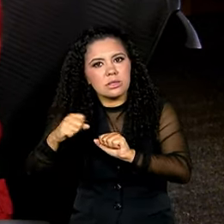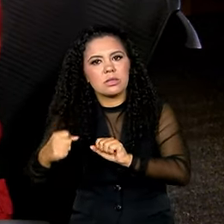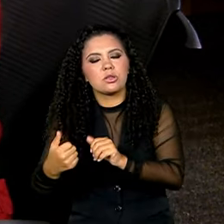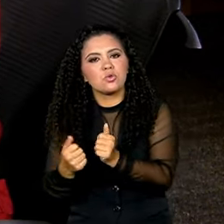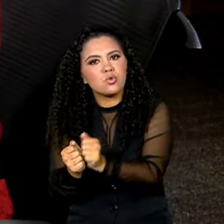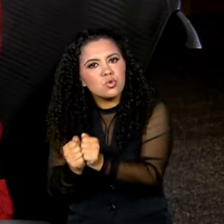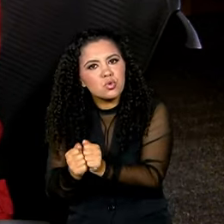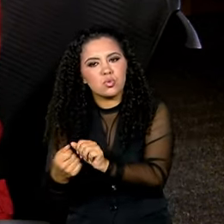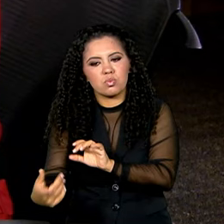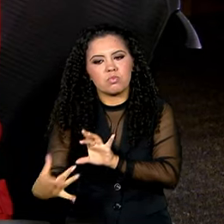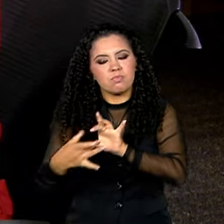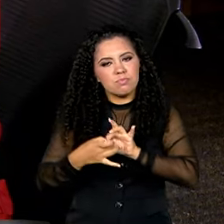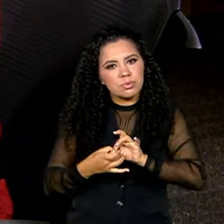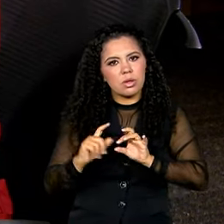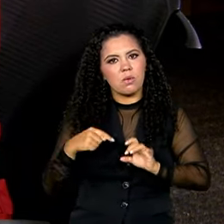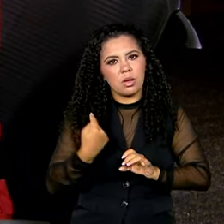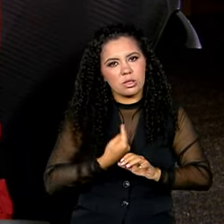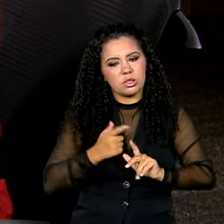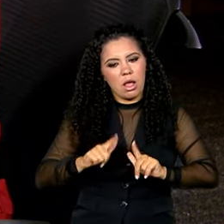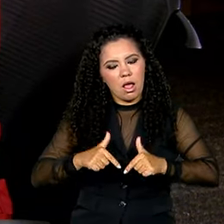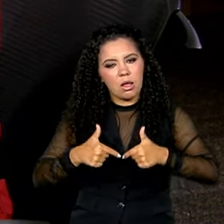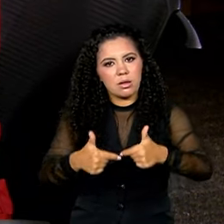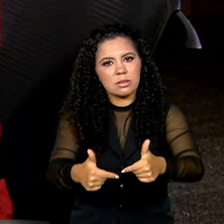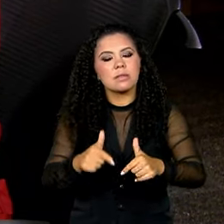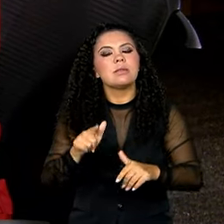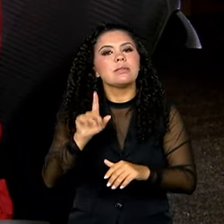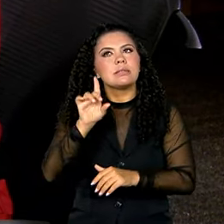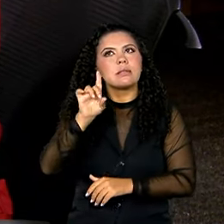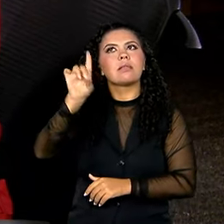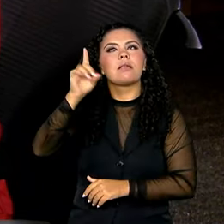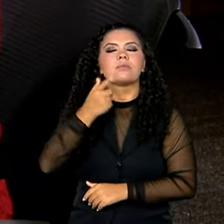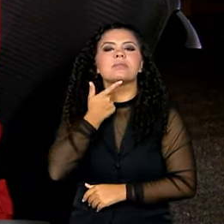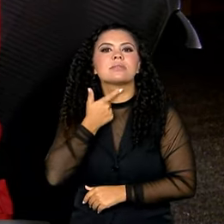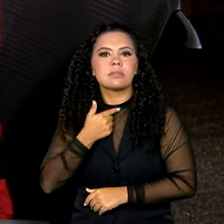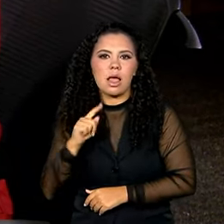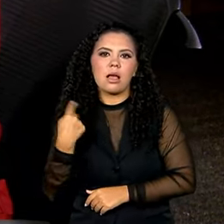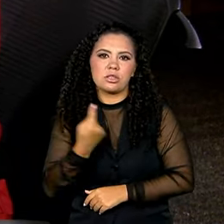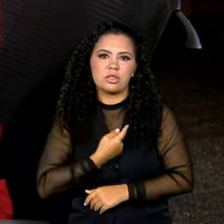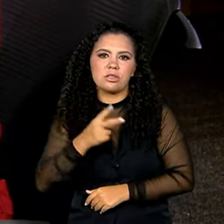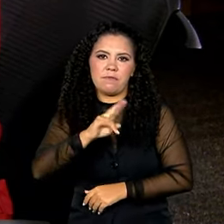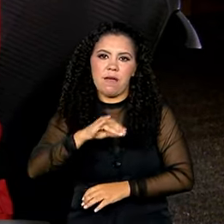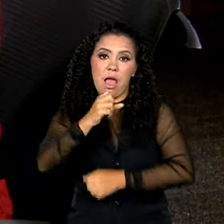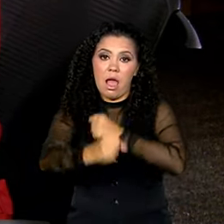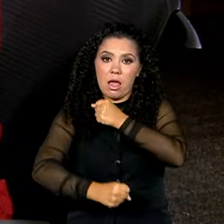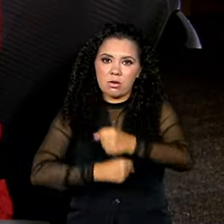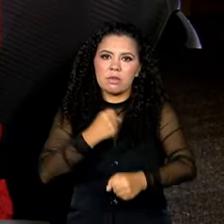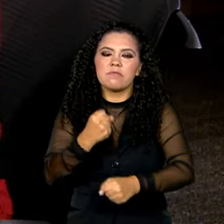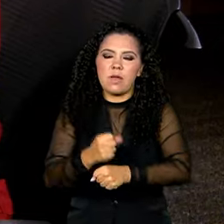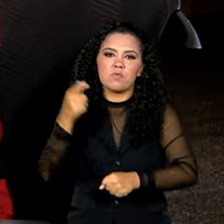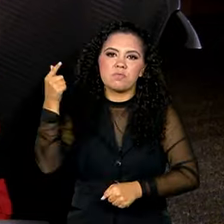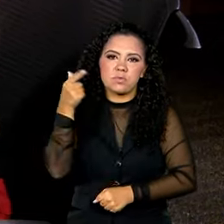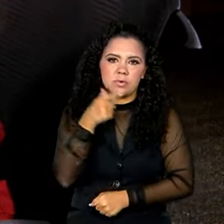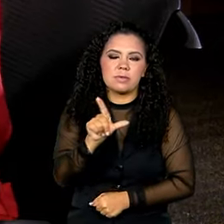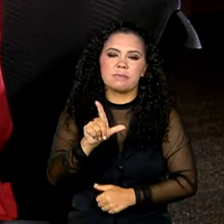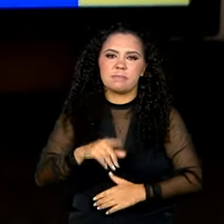nesse sentido ao longo do ano e, se Deus quiser, vamos fazer isso acontecer no próximo ano, ainda com maior ênfase.